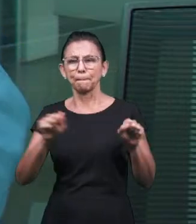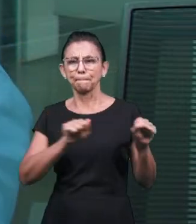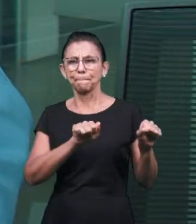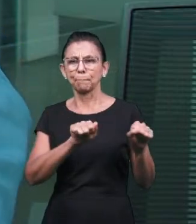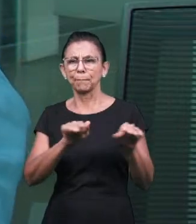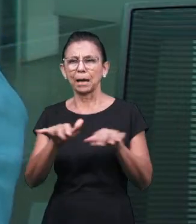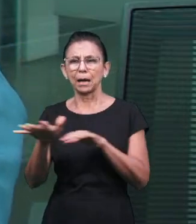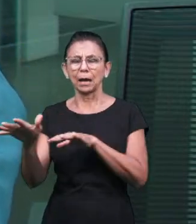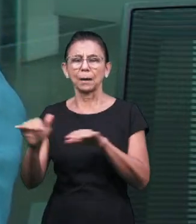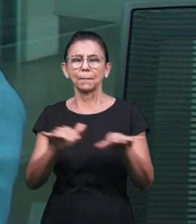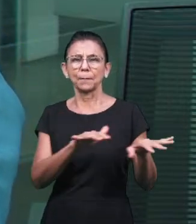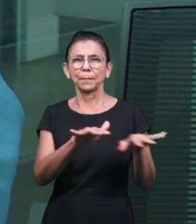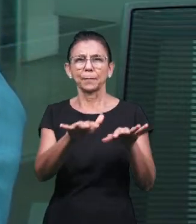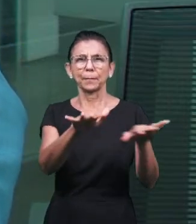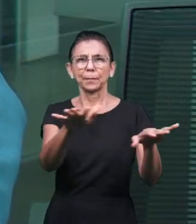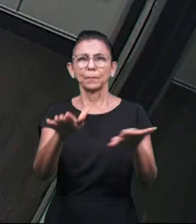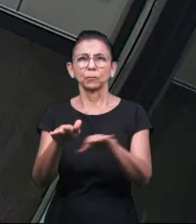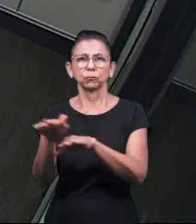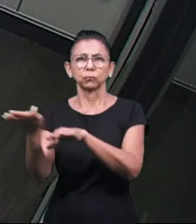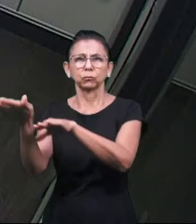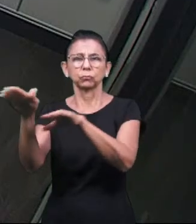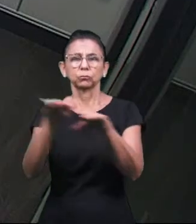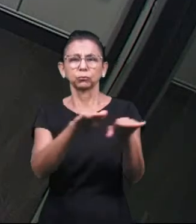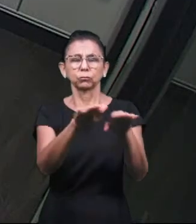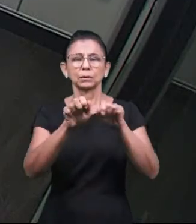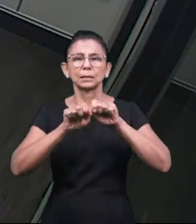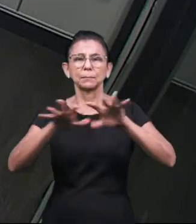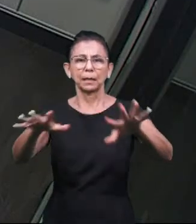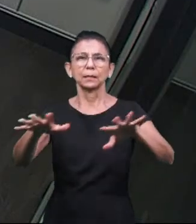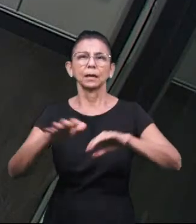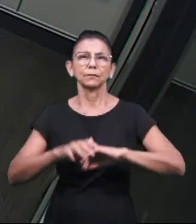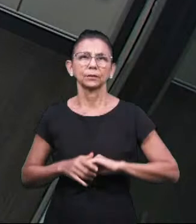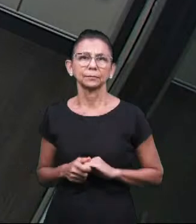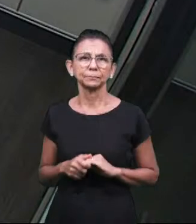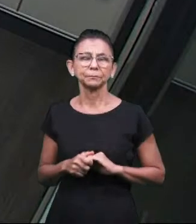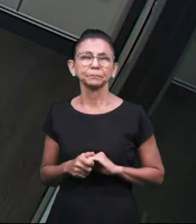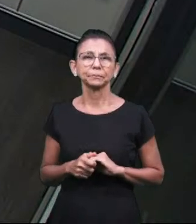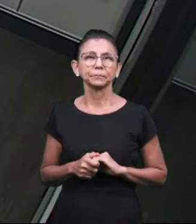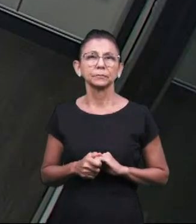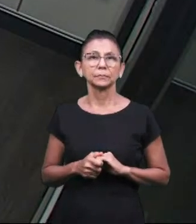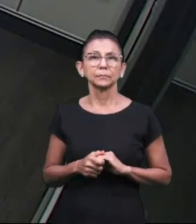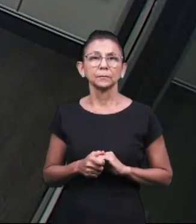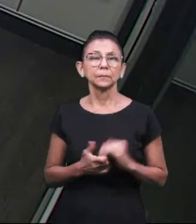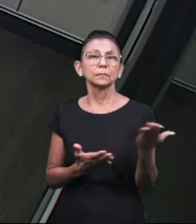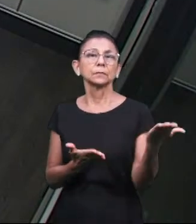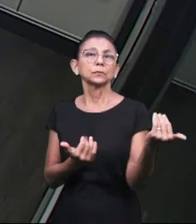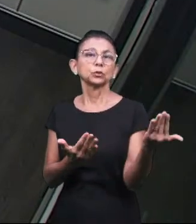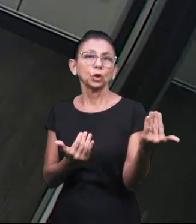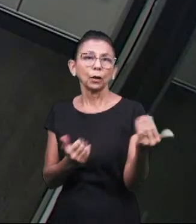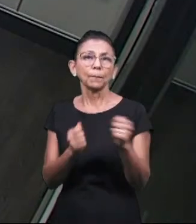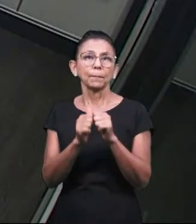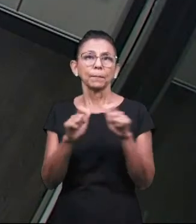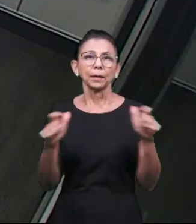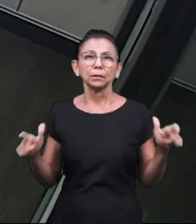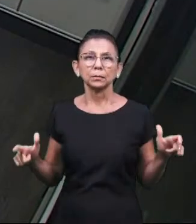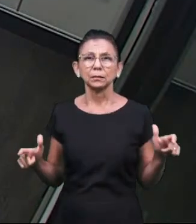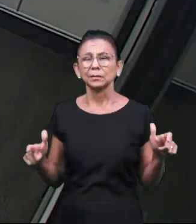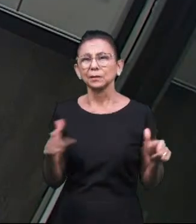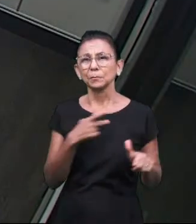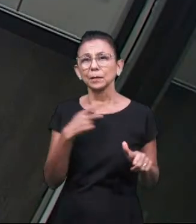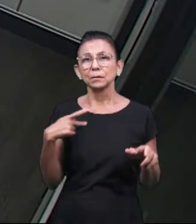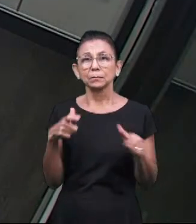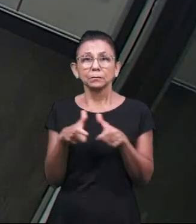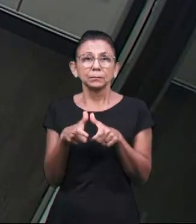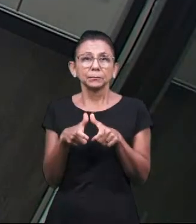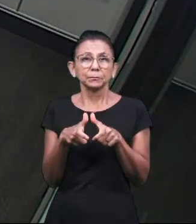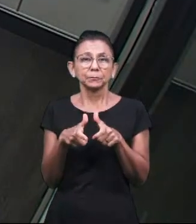55. Só de Vila Velha 1? Só de Vila Velha 1. Só de Vila Velha 1. E tudo jovens. Nós tínhamos poucos pastores. Então